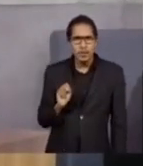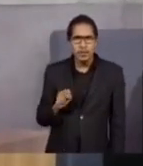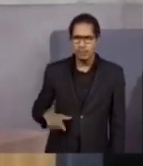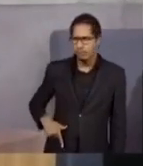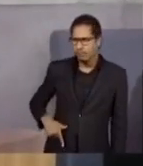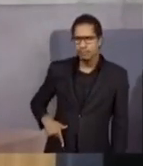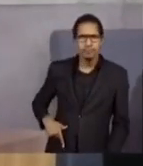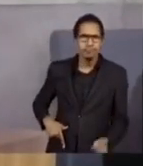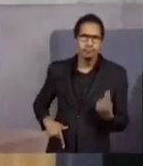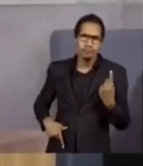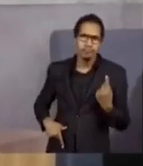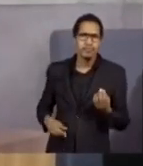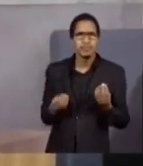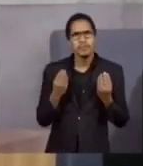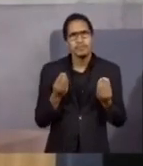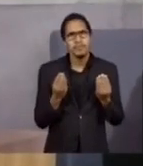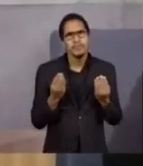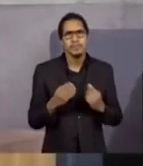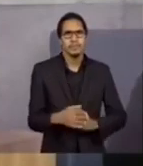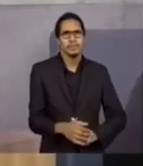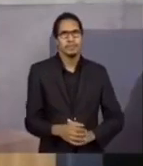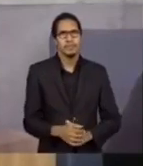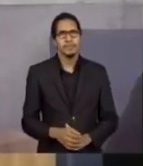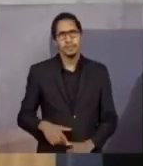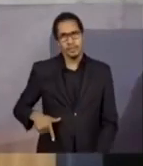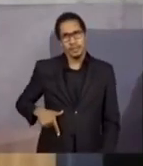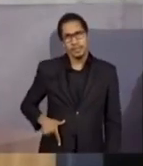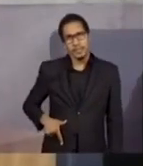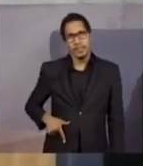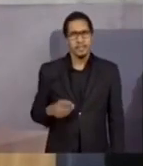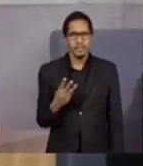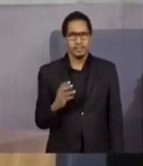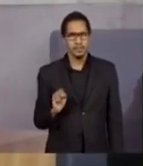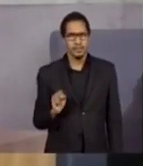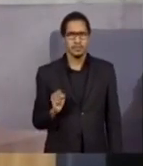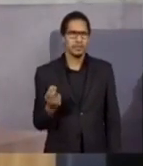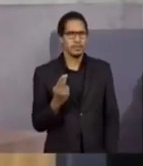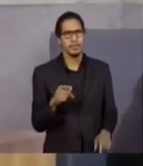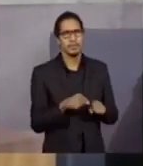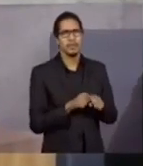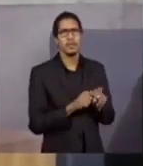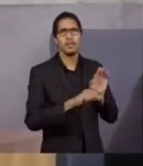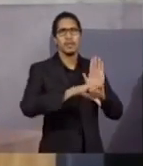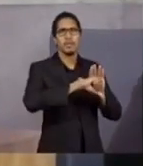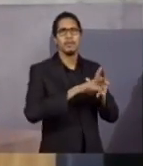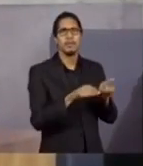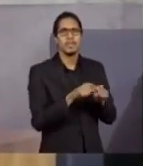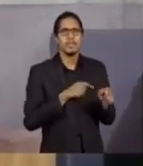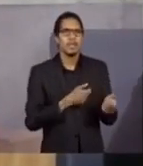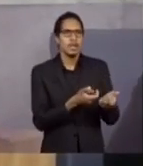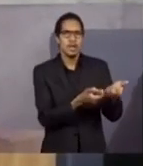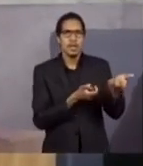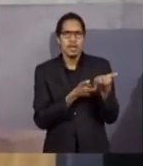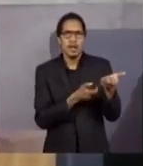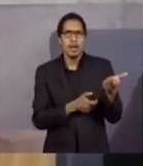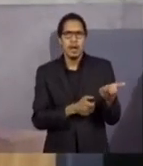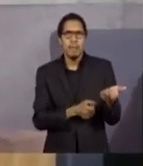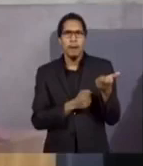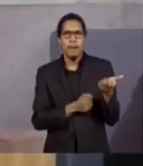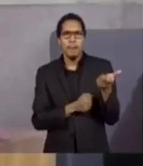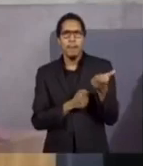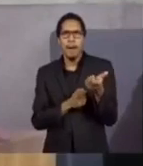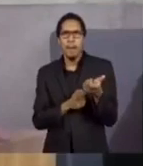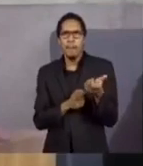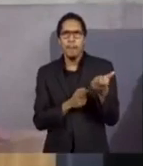prefeito Ricardo Nunes, pelo amor de Deus, 38 não dá, o crime está de fuzil. Aliás, destinei verbas